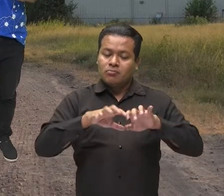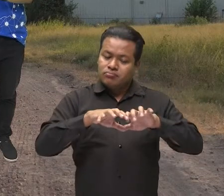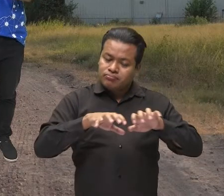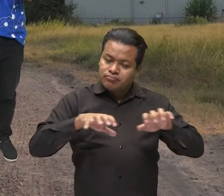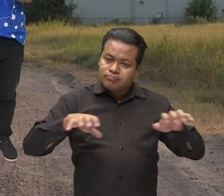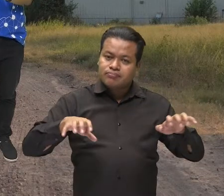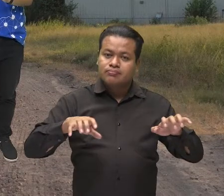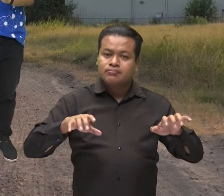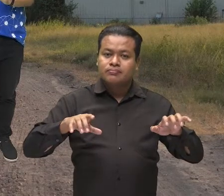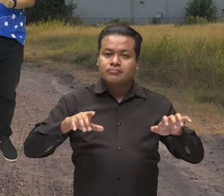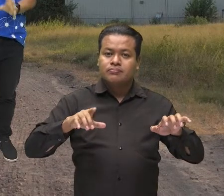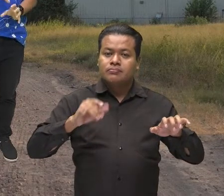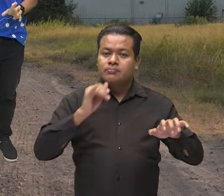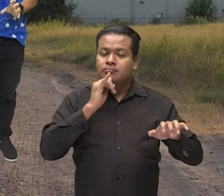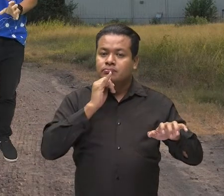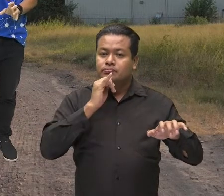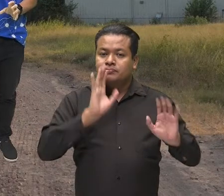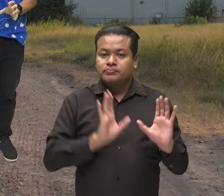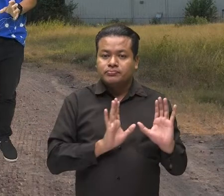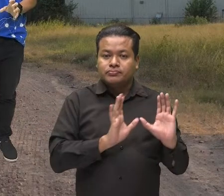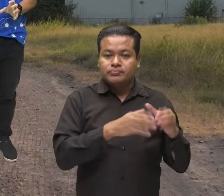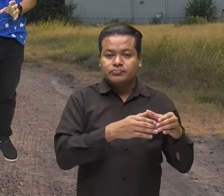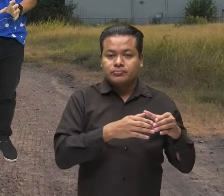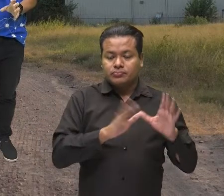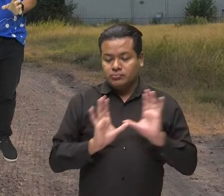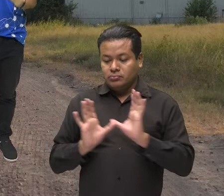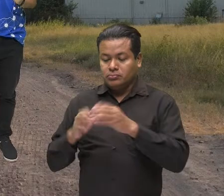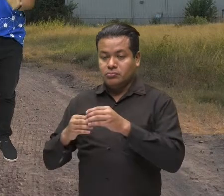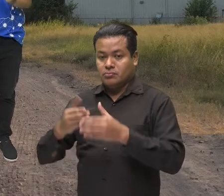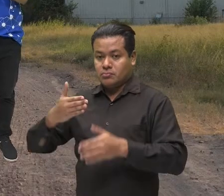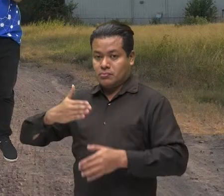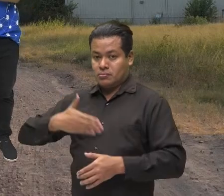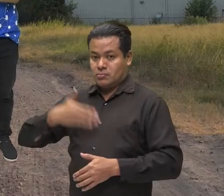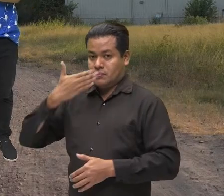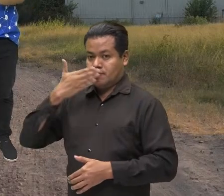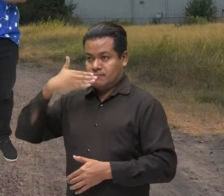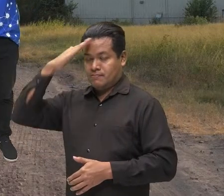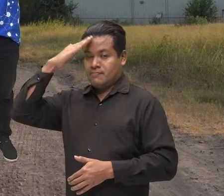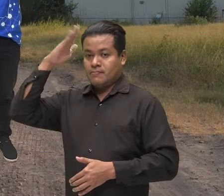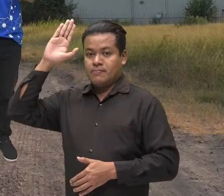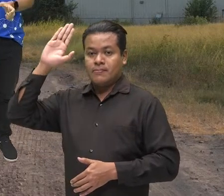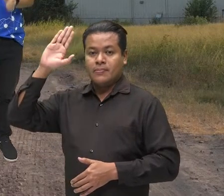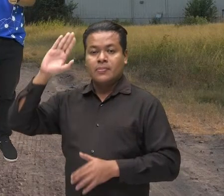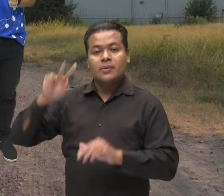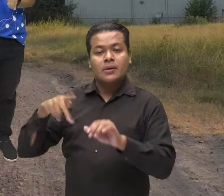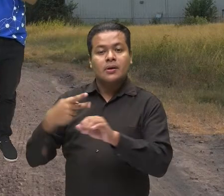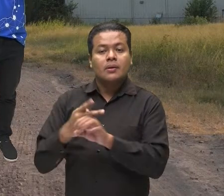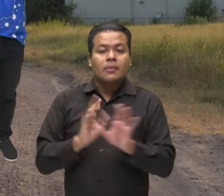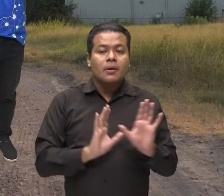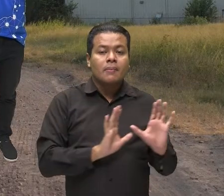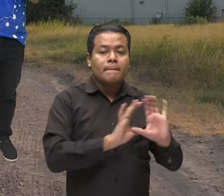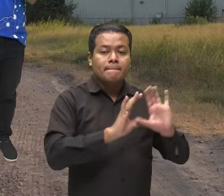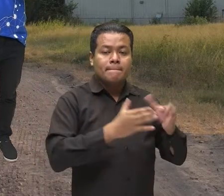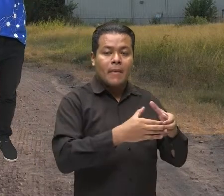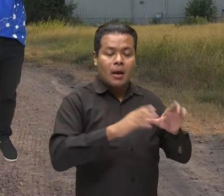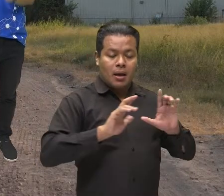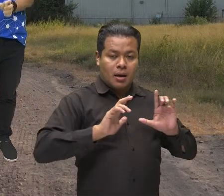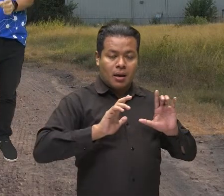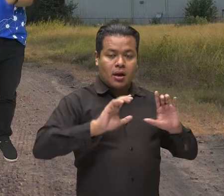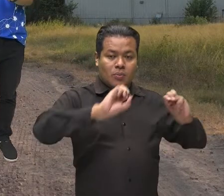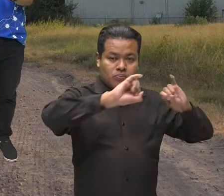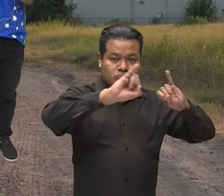poder realocar as comunidades árabes que já estavam ali para determinadas áreas e as comunidades israelenses, as